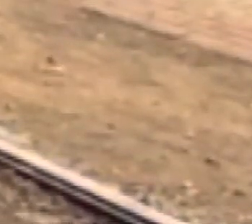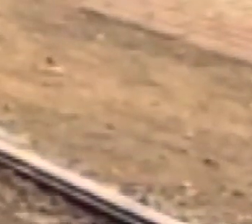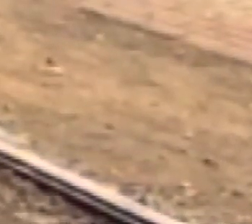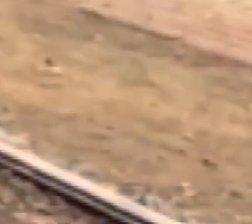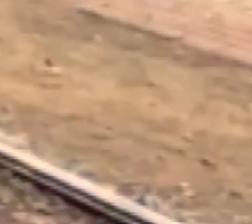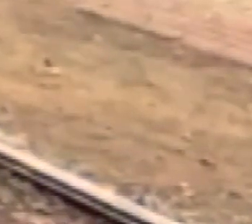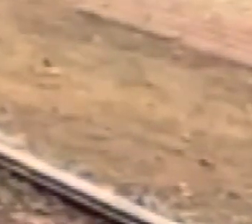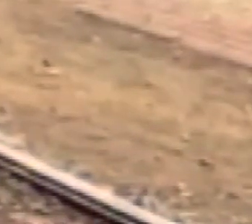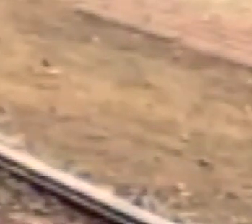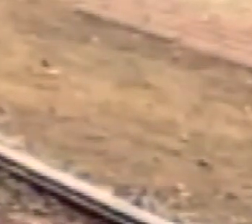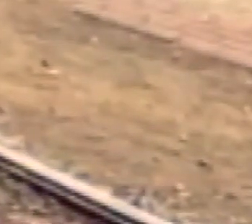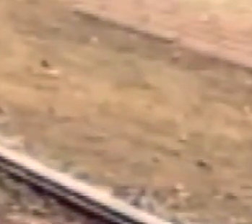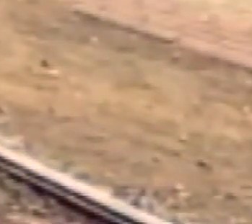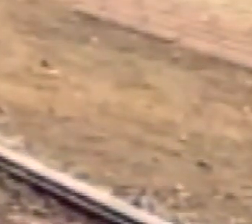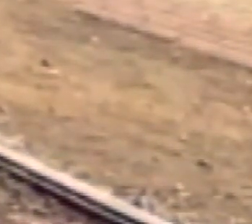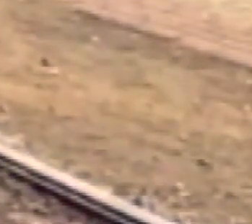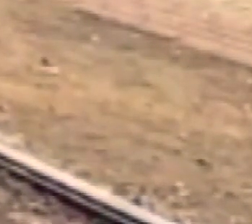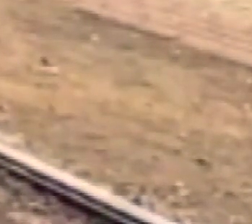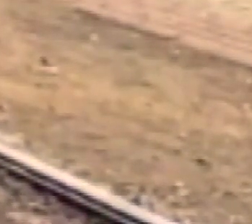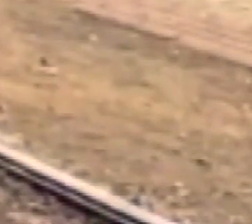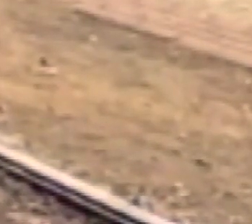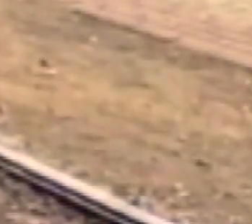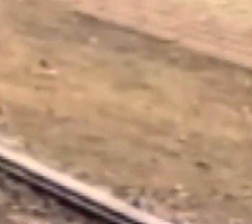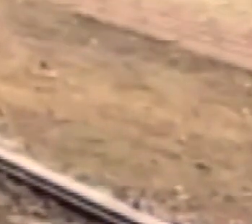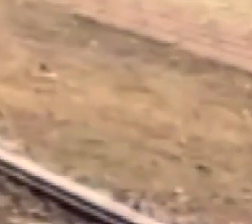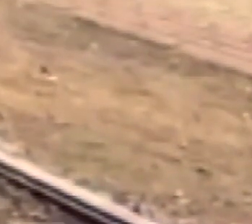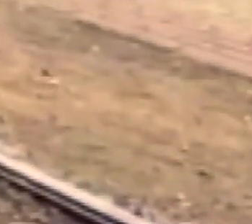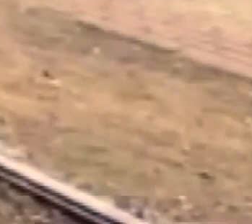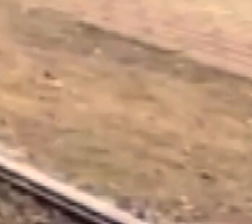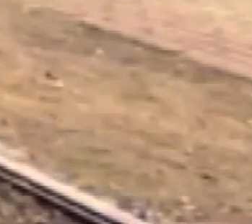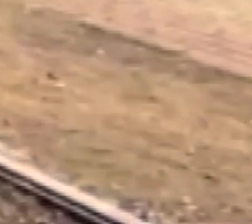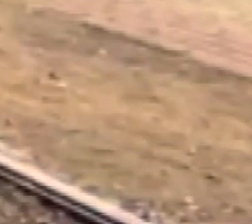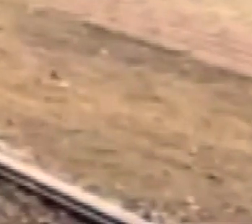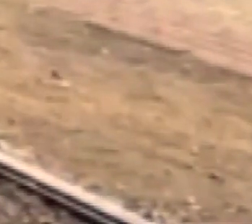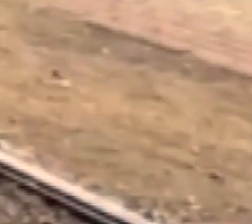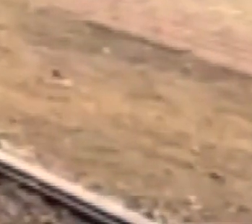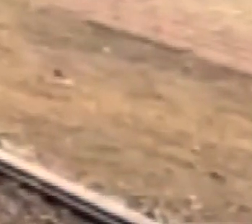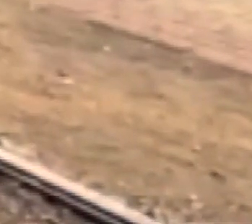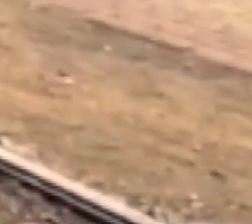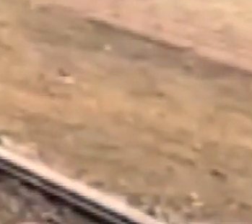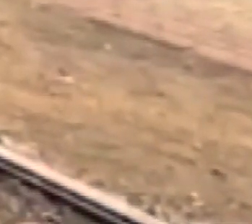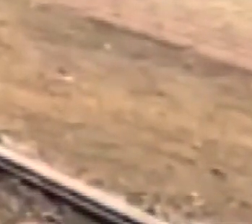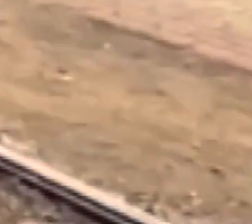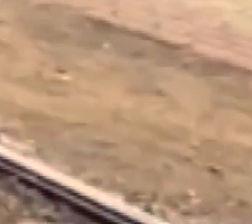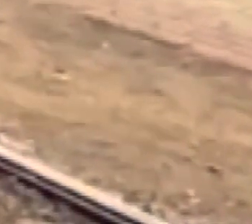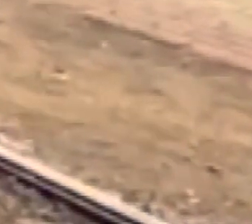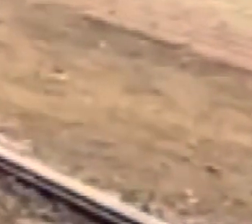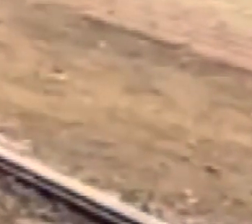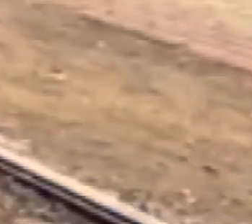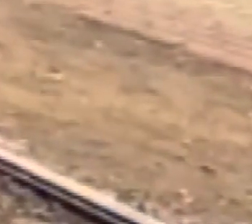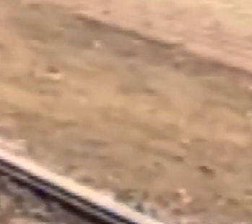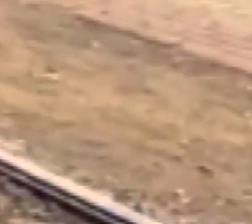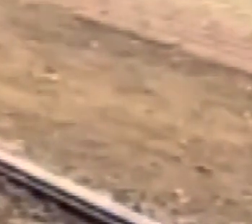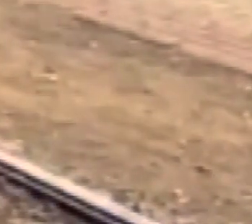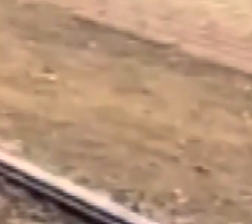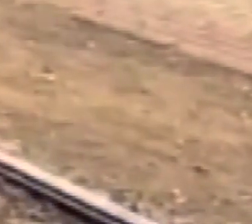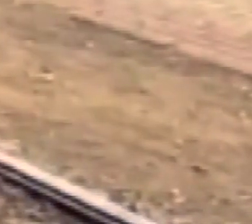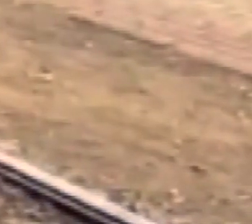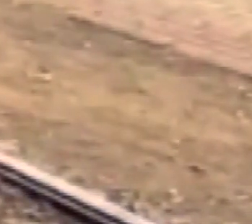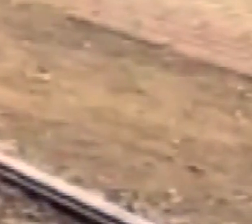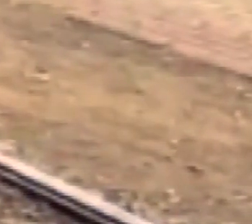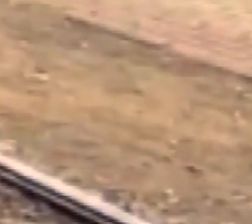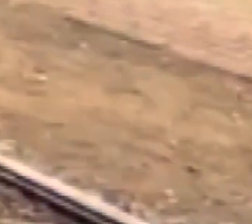e mostrar aos nossos governantes que os surdos existem e que estamos presentes na cidade,